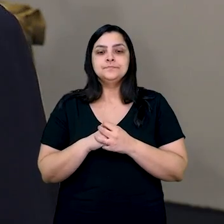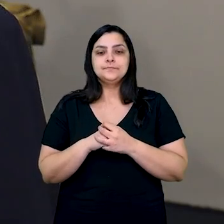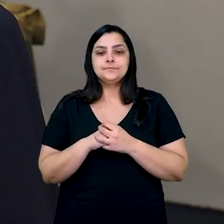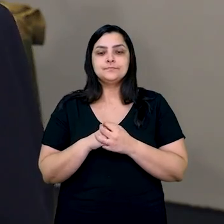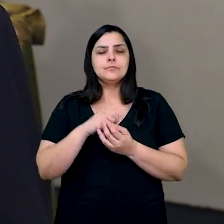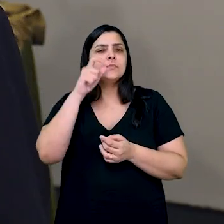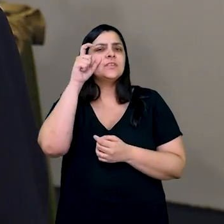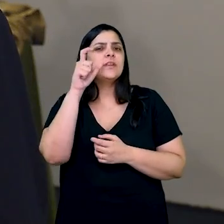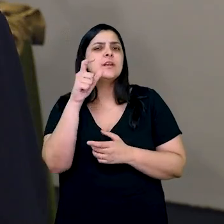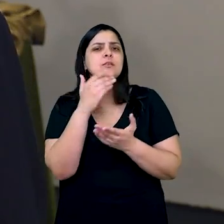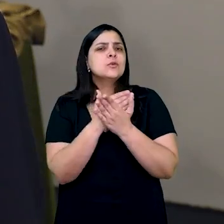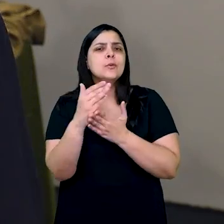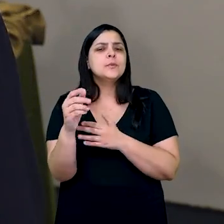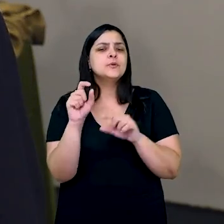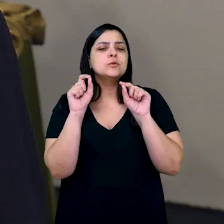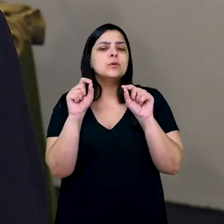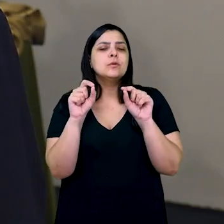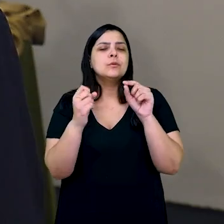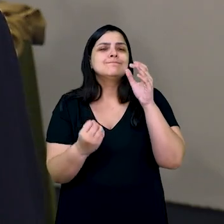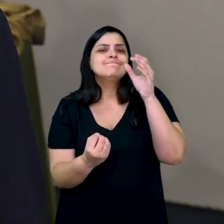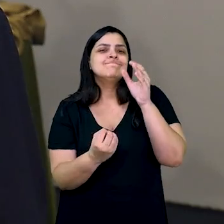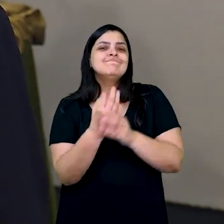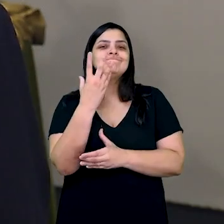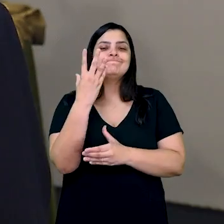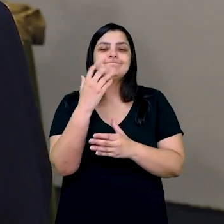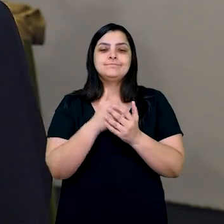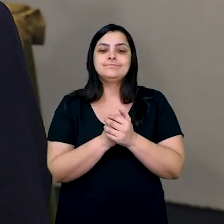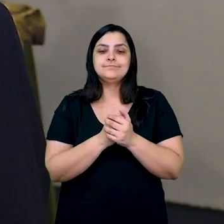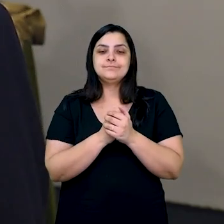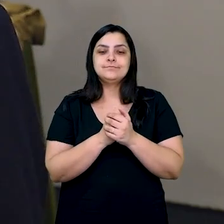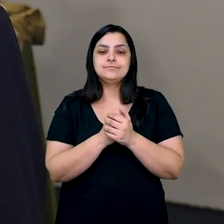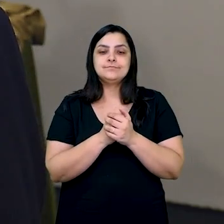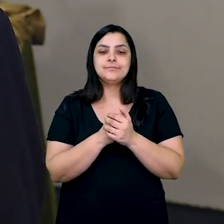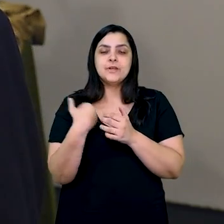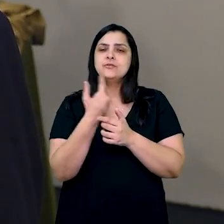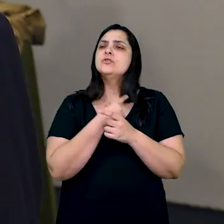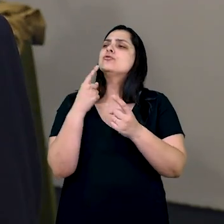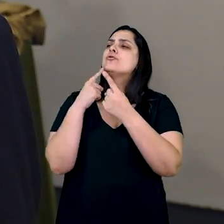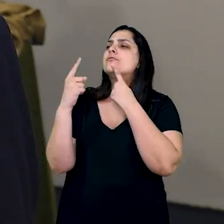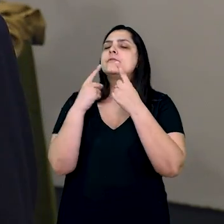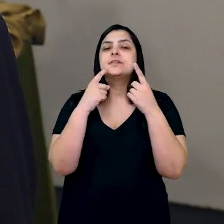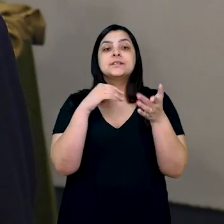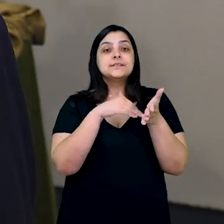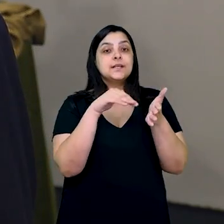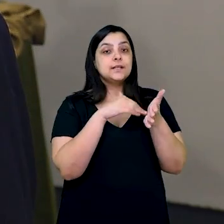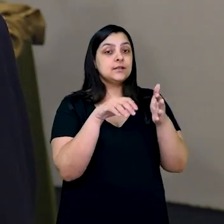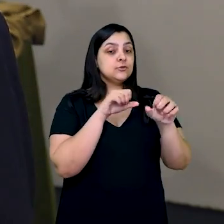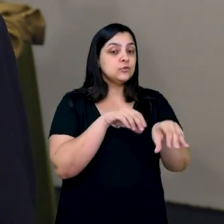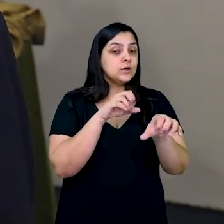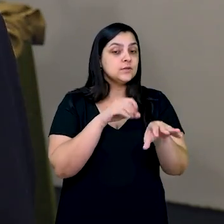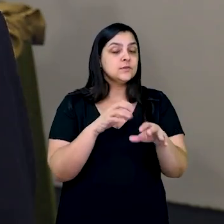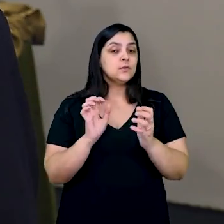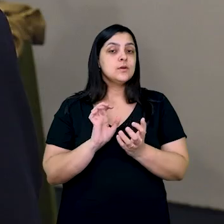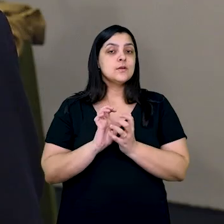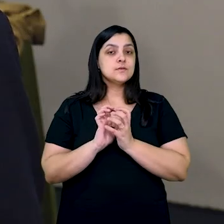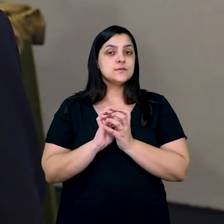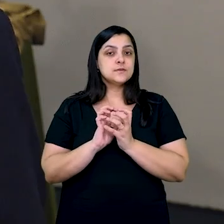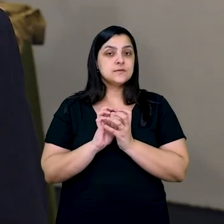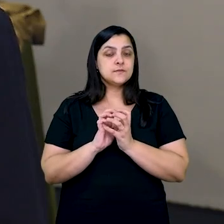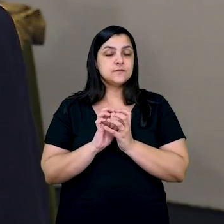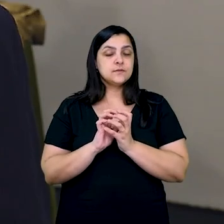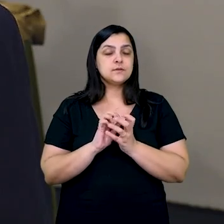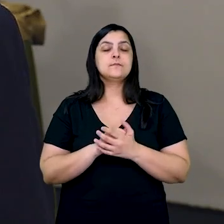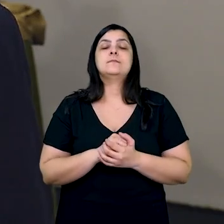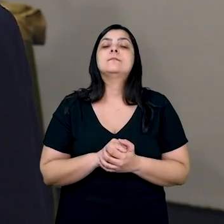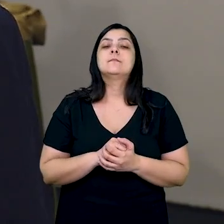interesse apareceu, despertou, nasceu a partir de uma conversa com o secretário de Educação de